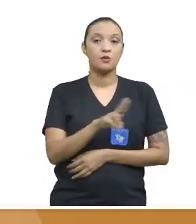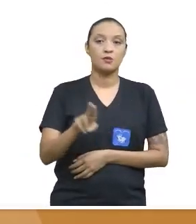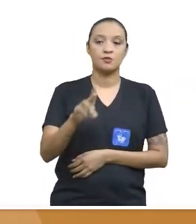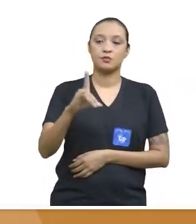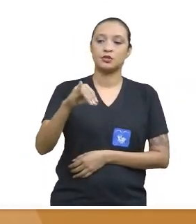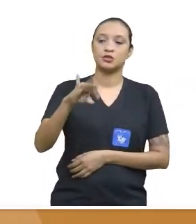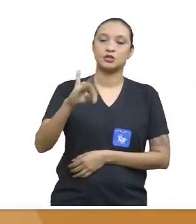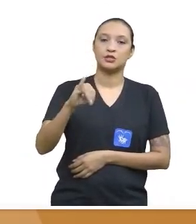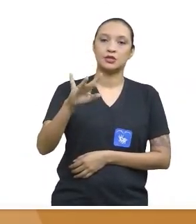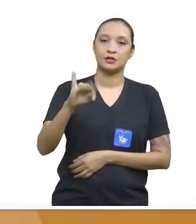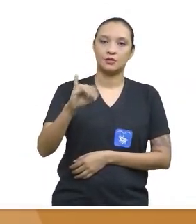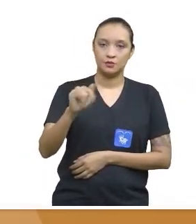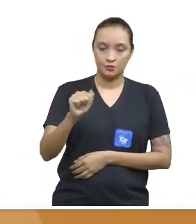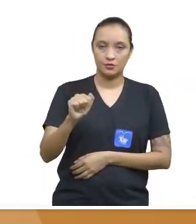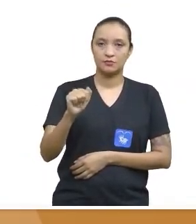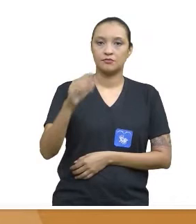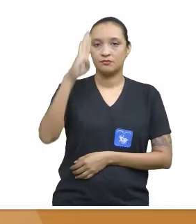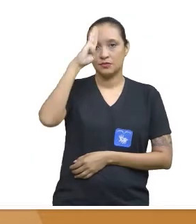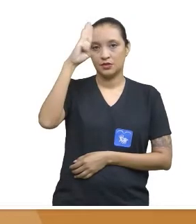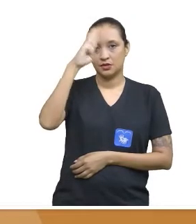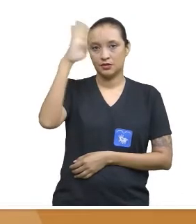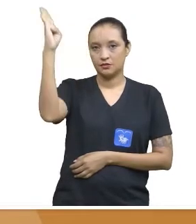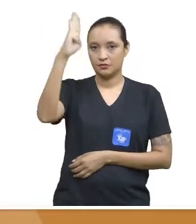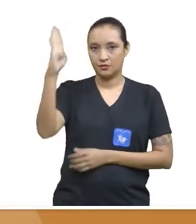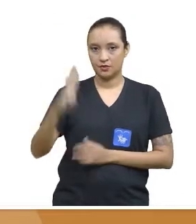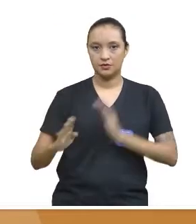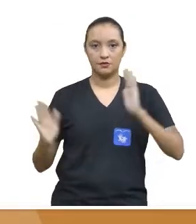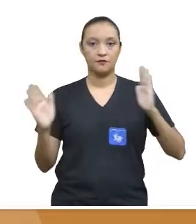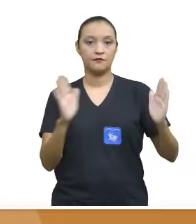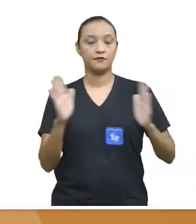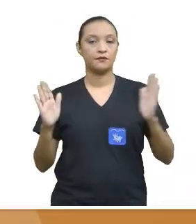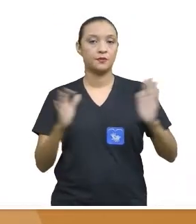Brasil, ela ocorreu entre os anos de 1964 a